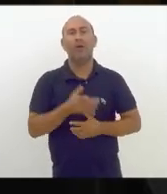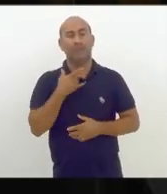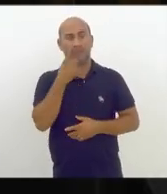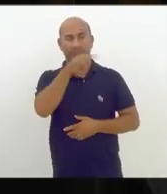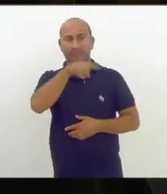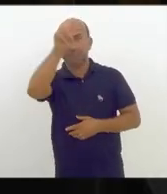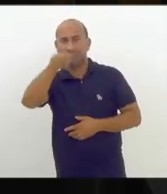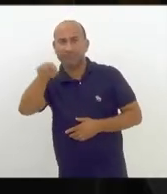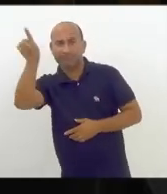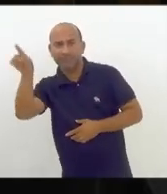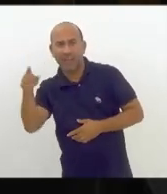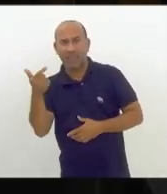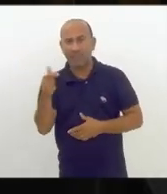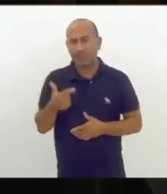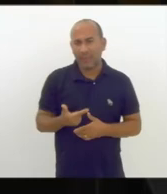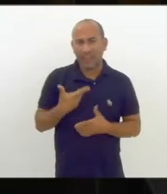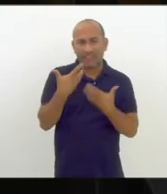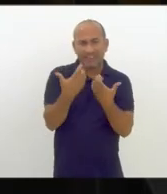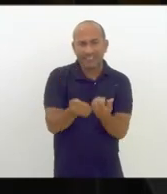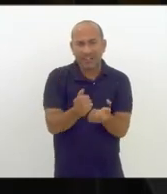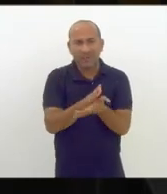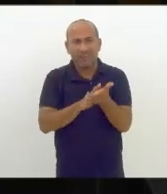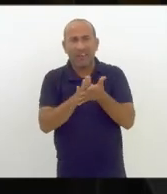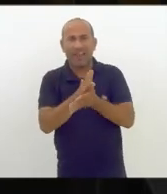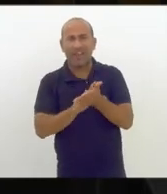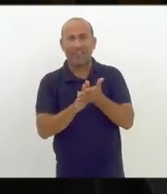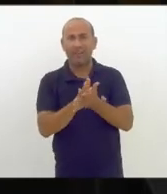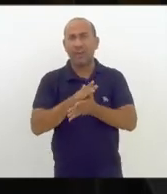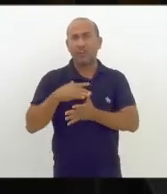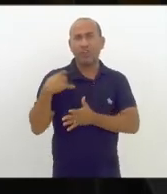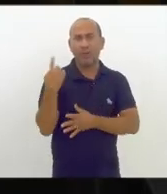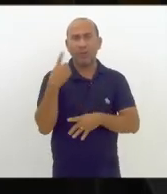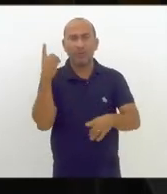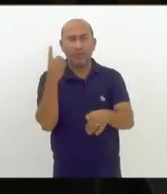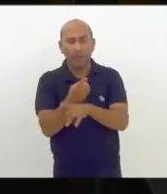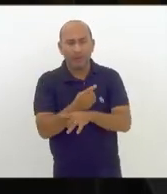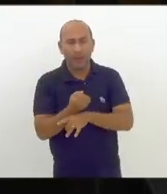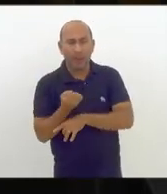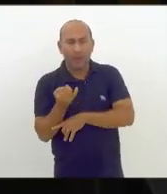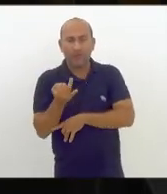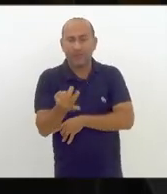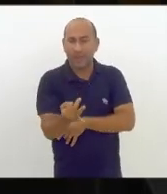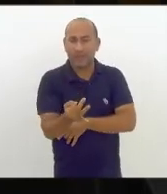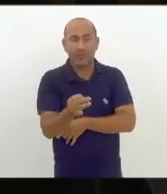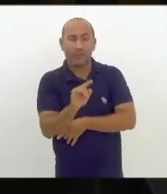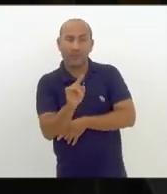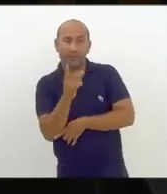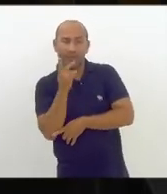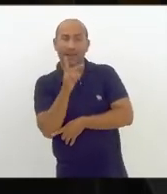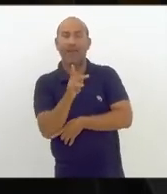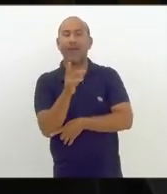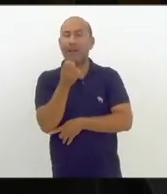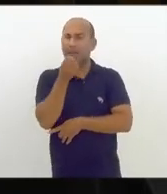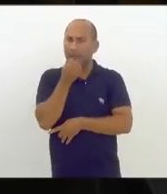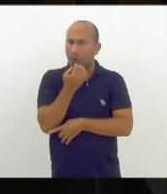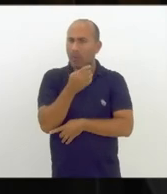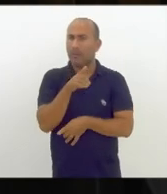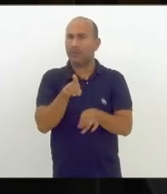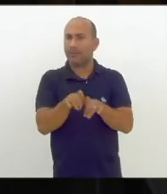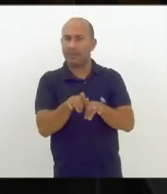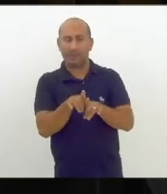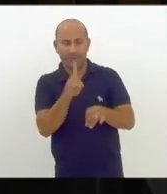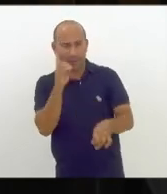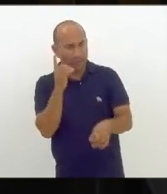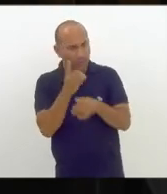tem relevância nenhuma, né? A gente não encontra nem na quantidade e nem no que eu vou chamar na qualidade. Você não